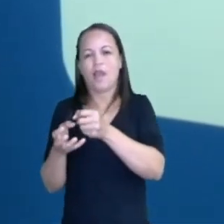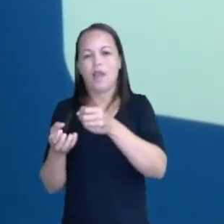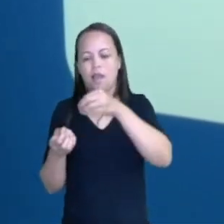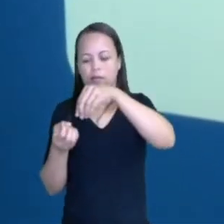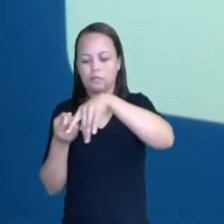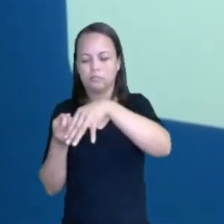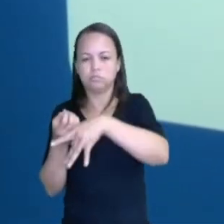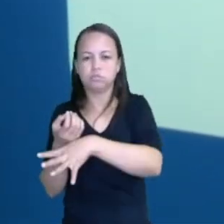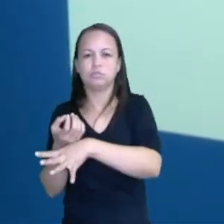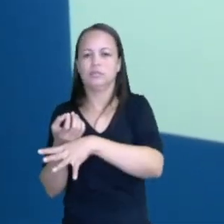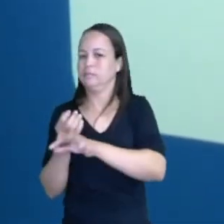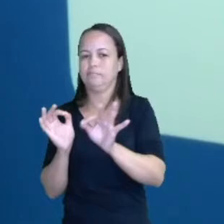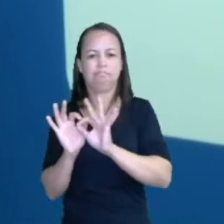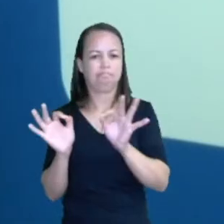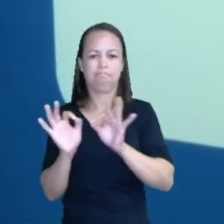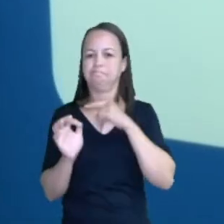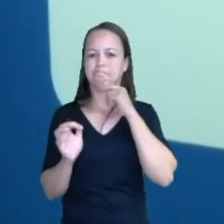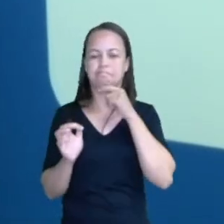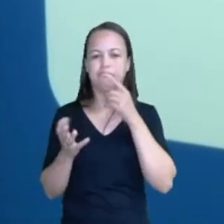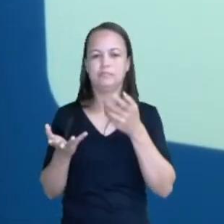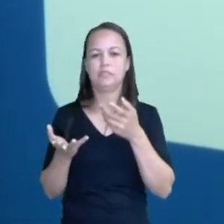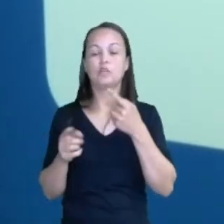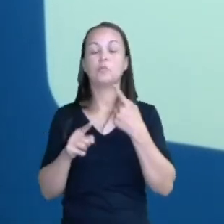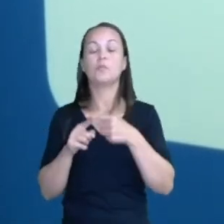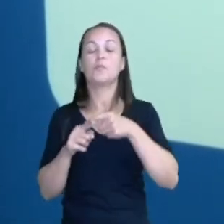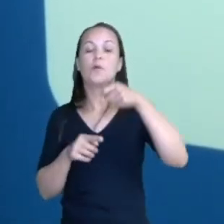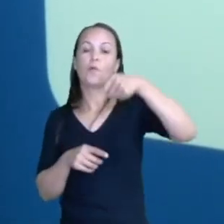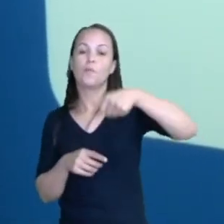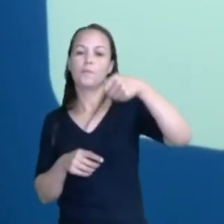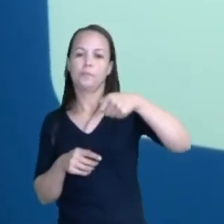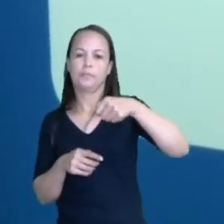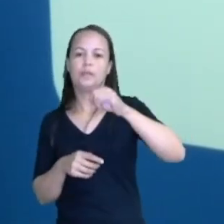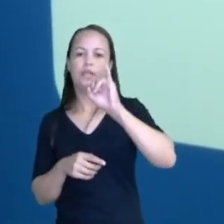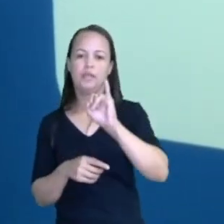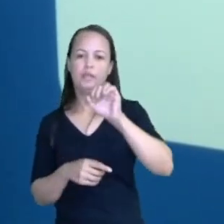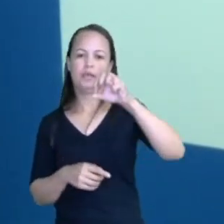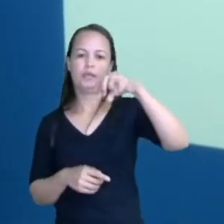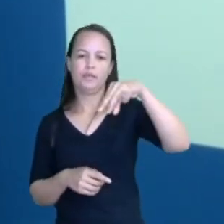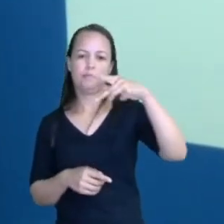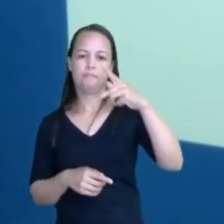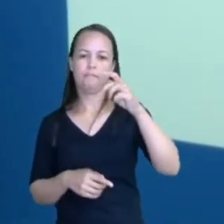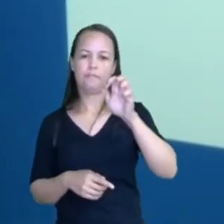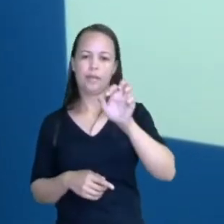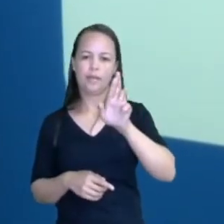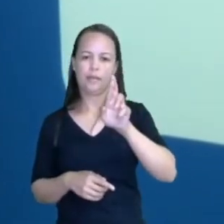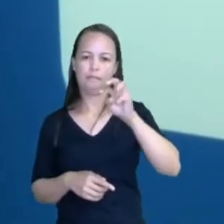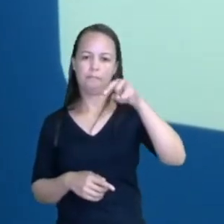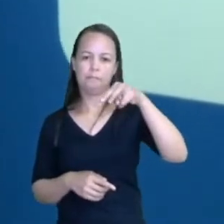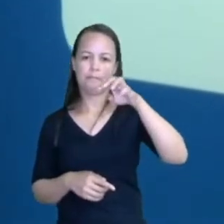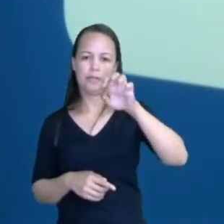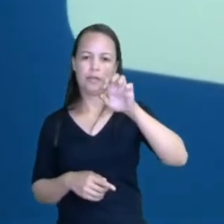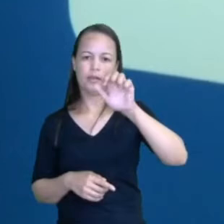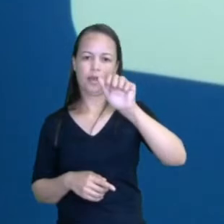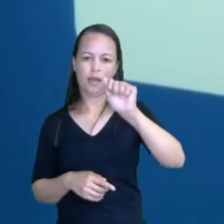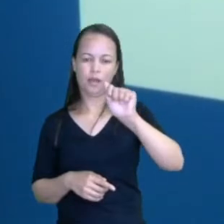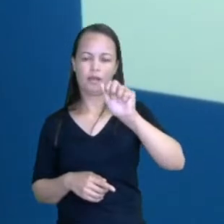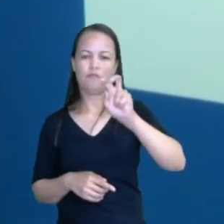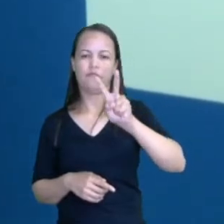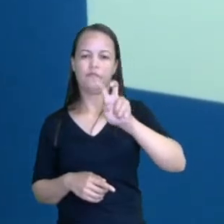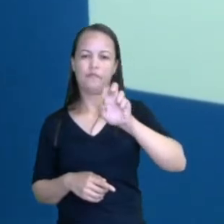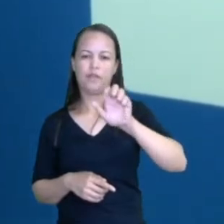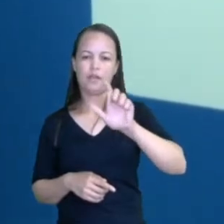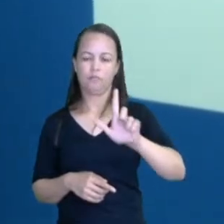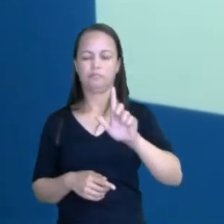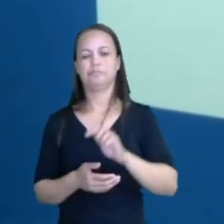passa, porque o plástico, ele é o quê? Impermeável. A gente acabou de ver agora, certo?